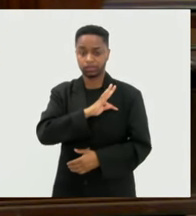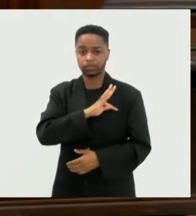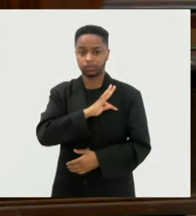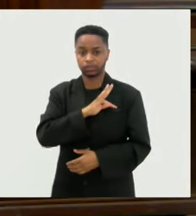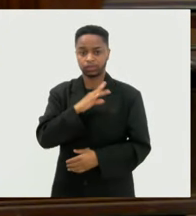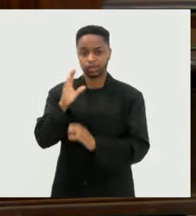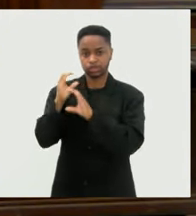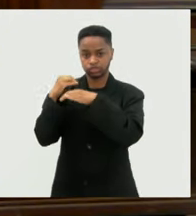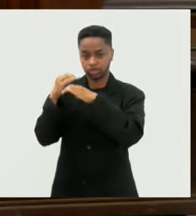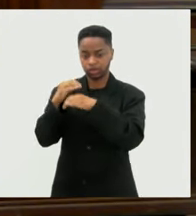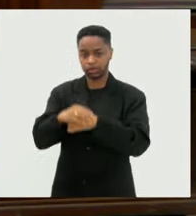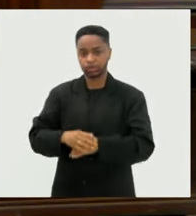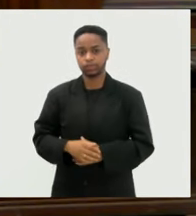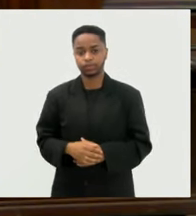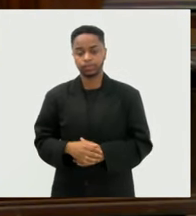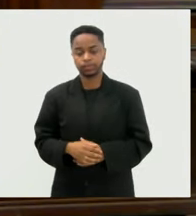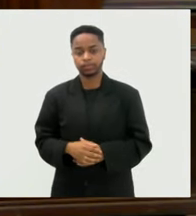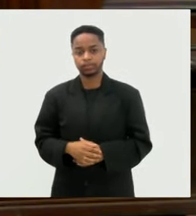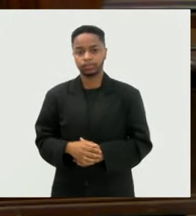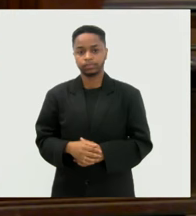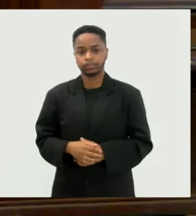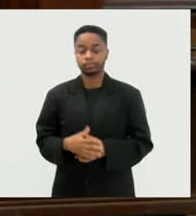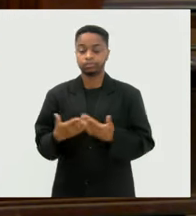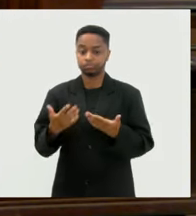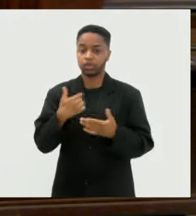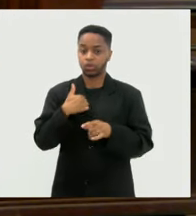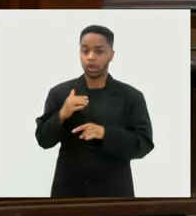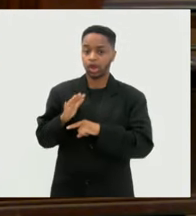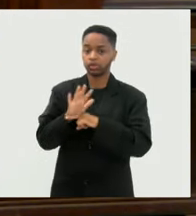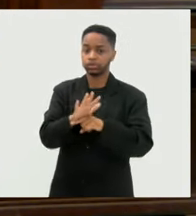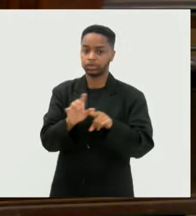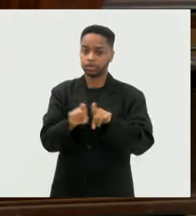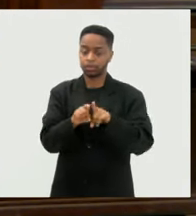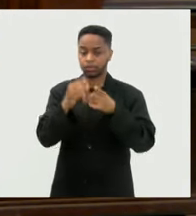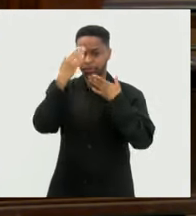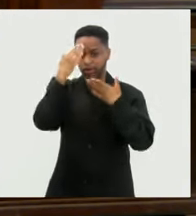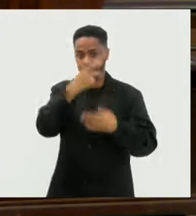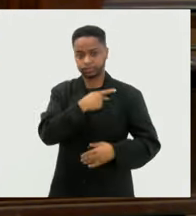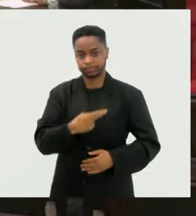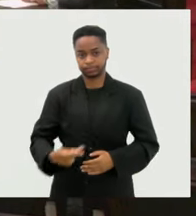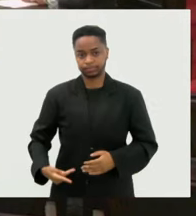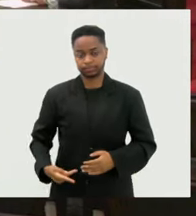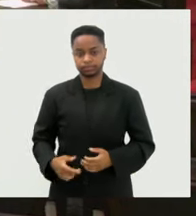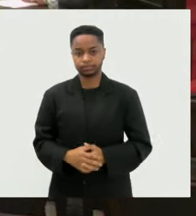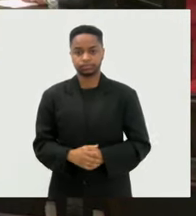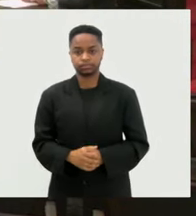engenheiro, dei ali a minha colaboração. Muito obrigado, senhora presidente.